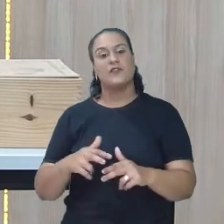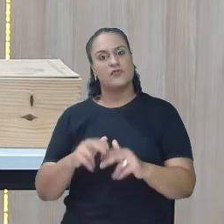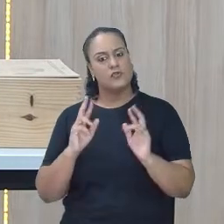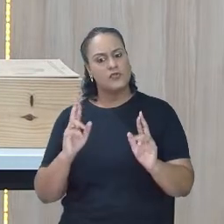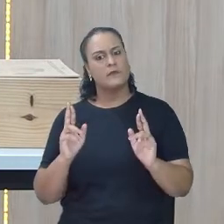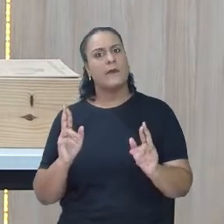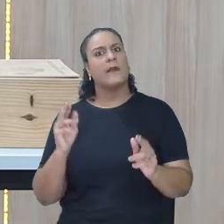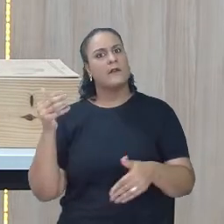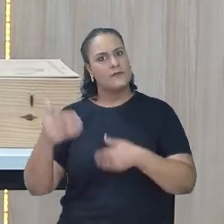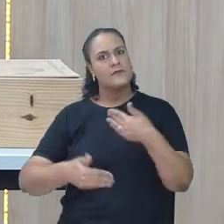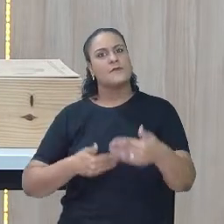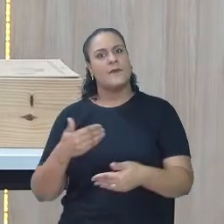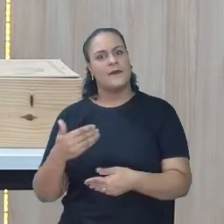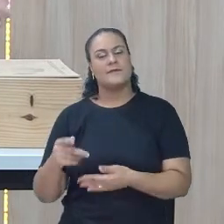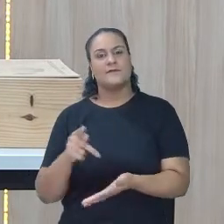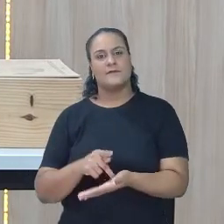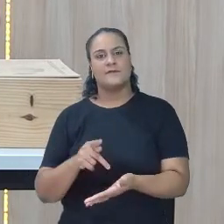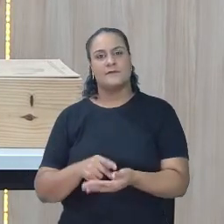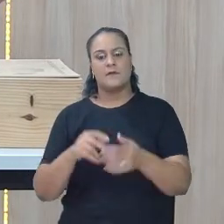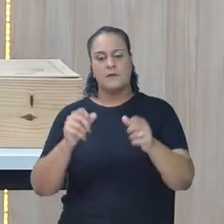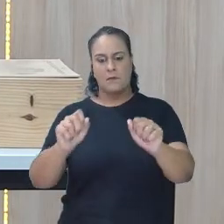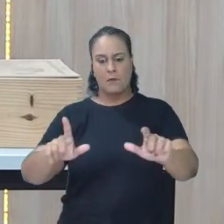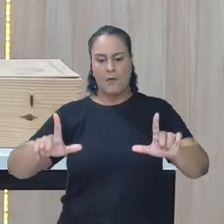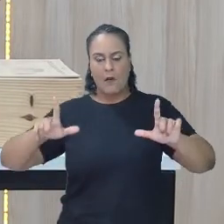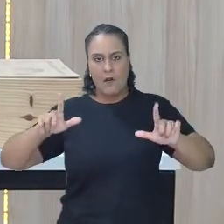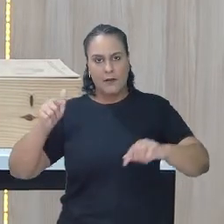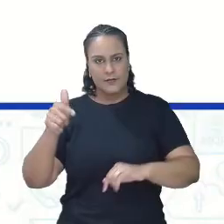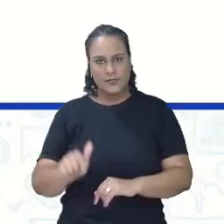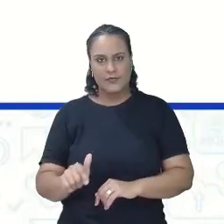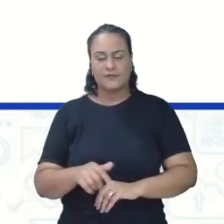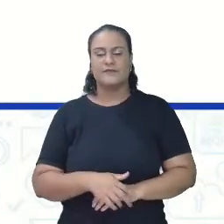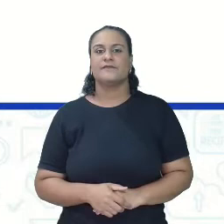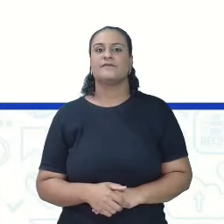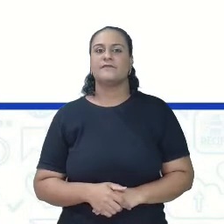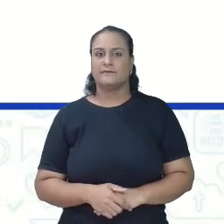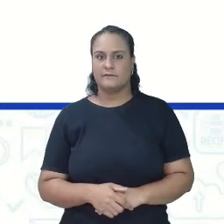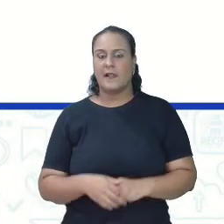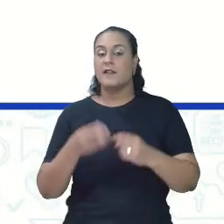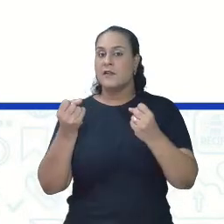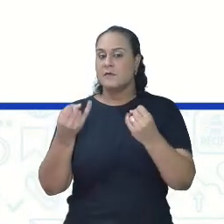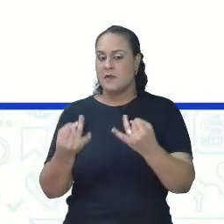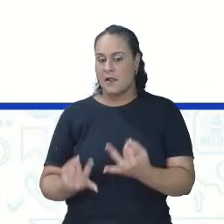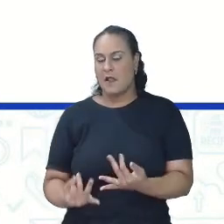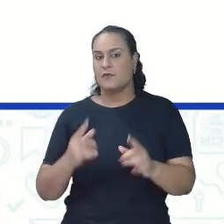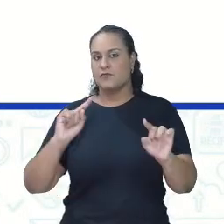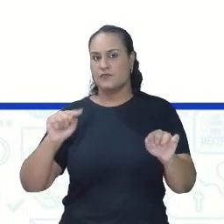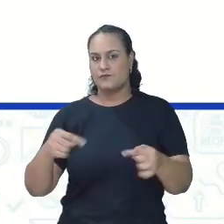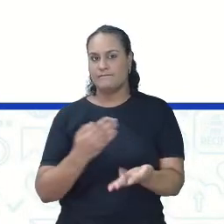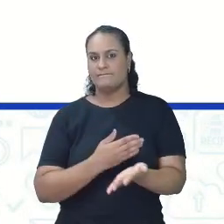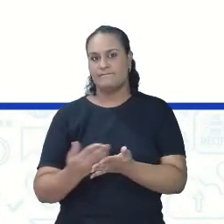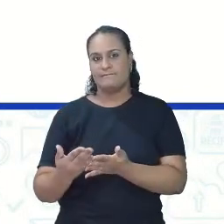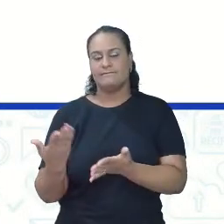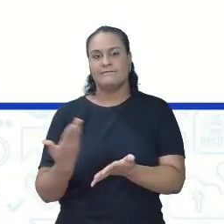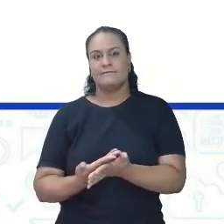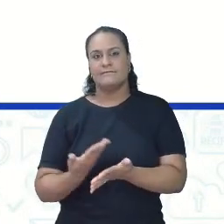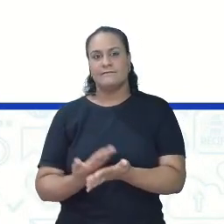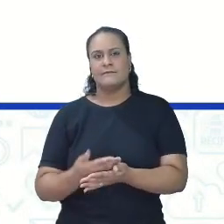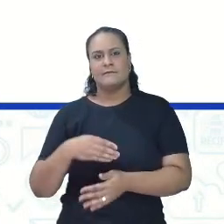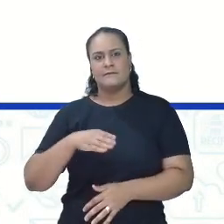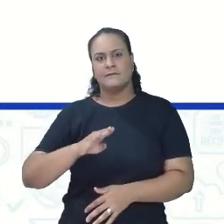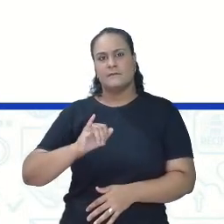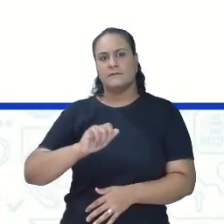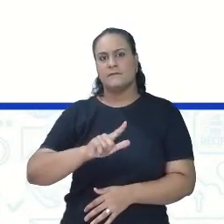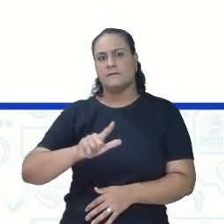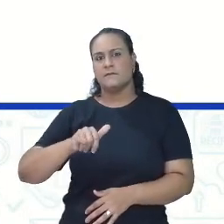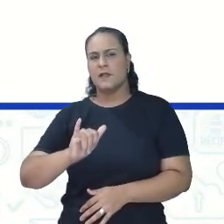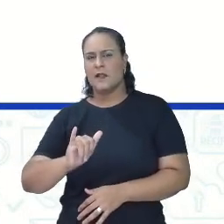interatividade. Então, Billy, deixa grandão, por favor. A gente tinha falado sobre esse desafio no comecinho da aula. Billy deixou um tempão aí para